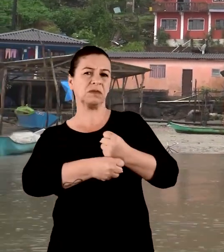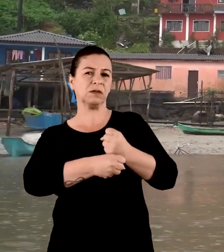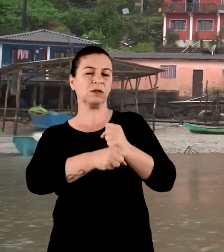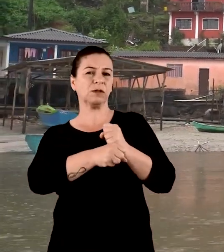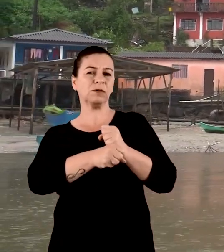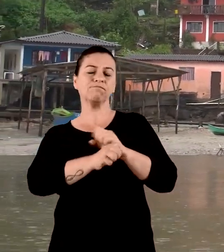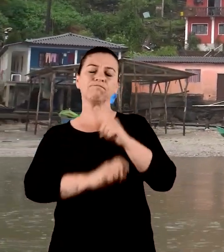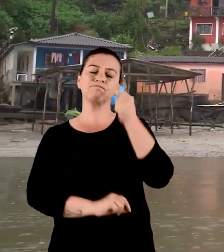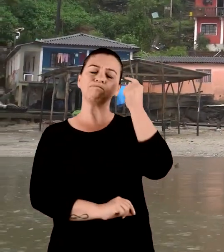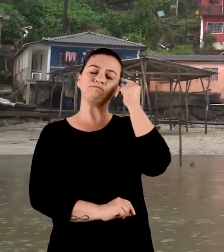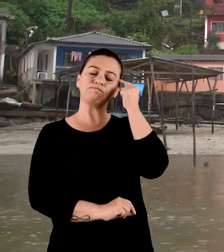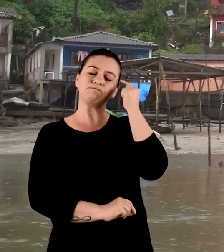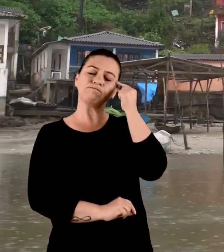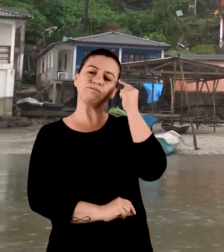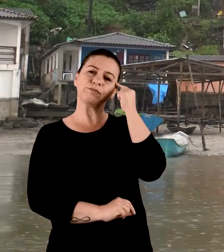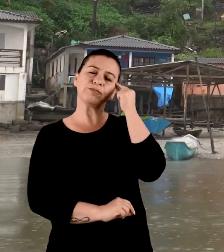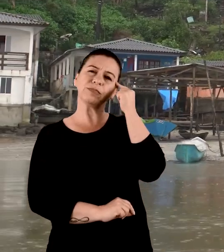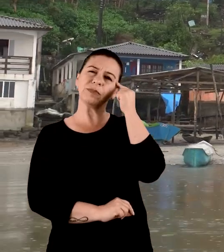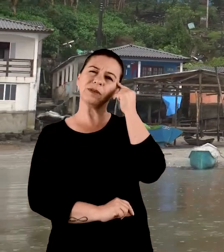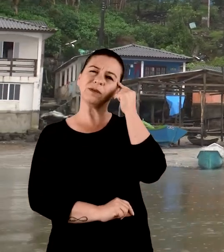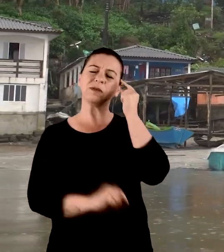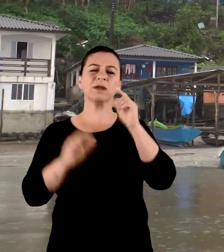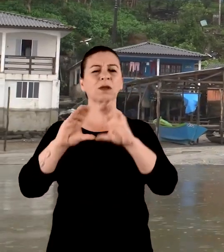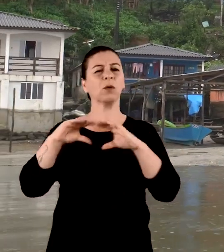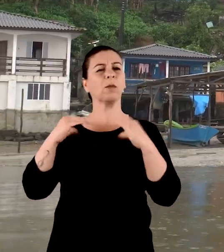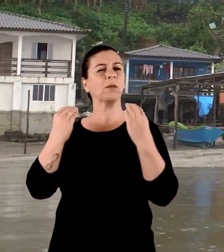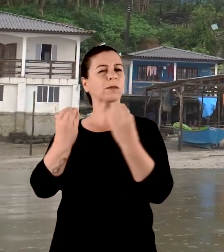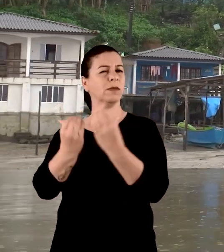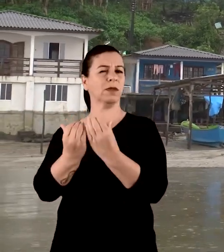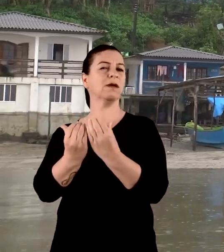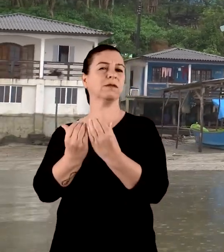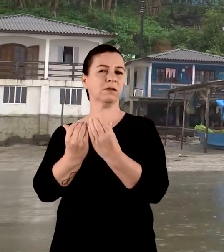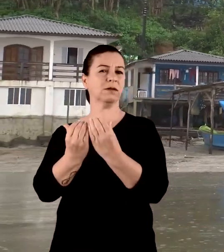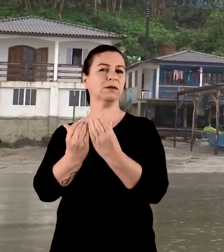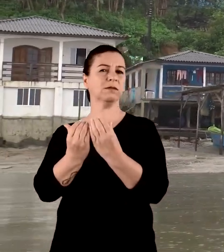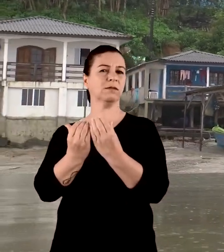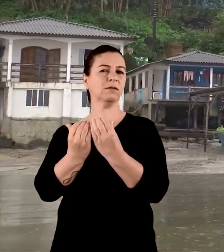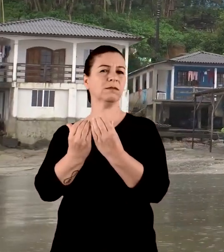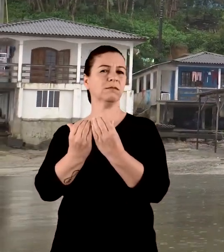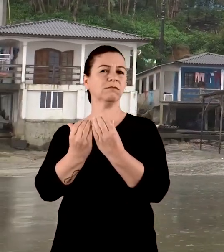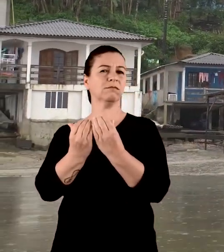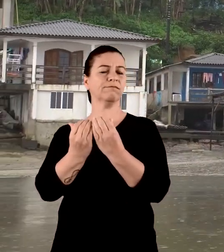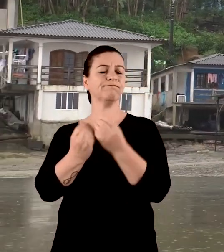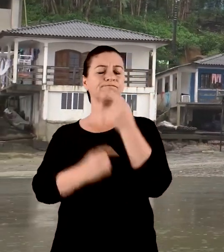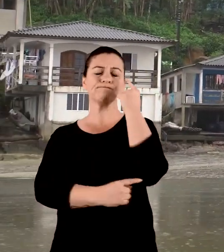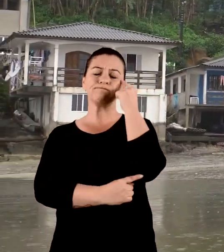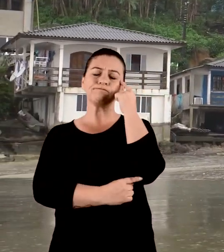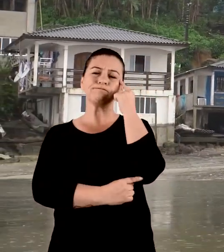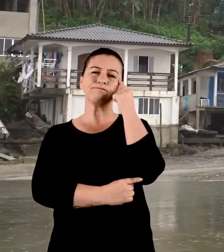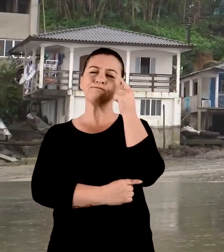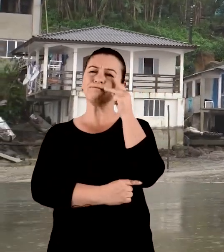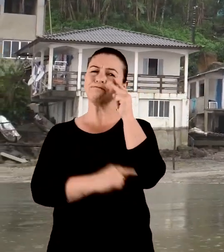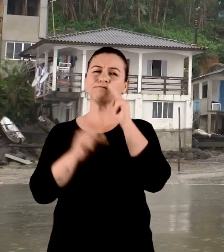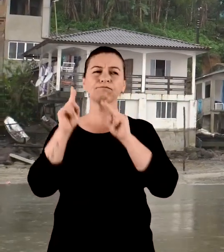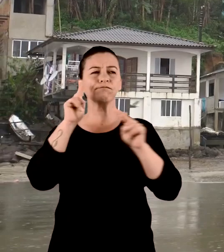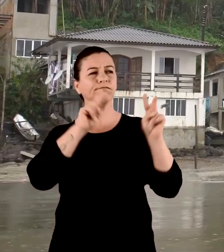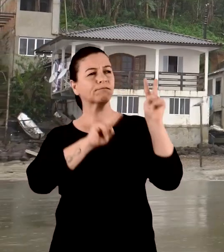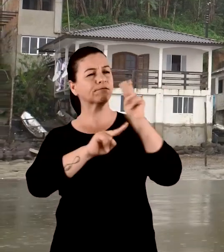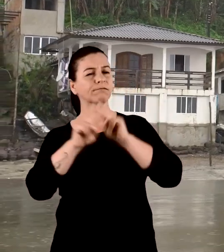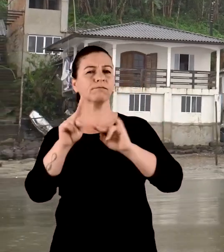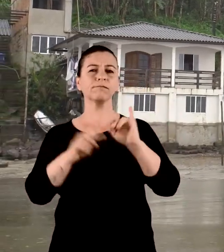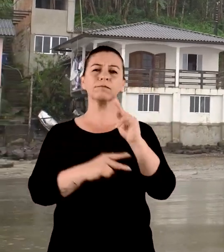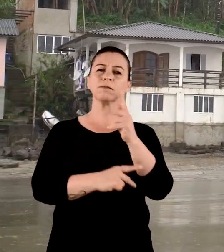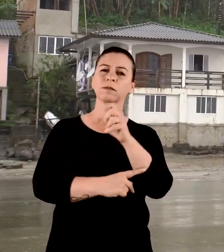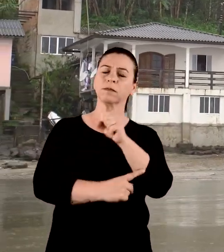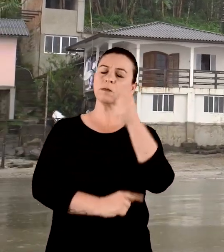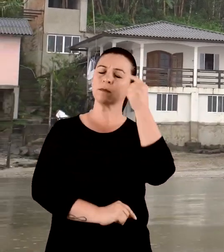atrás, eu parei para pensar nas comunidades e olhei para as ilhas nesse